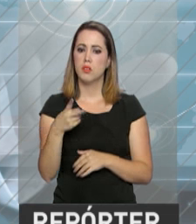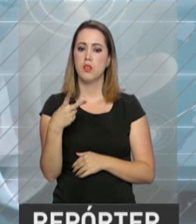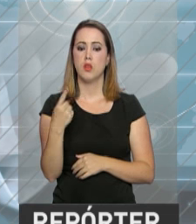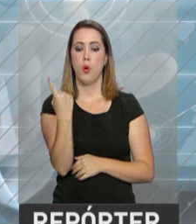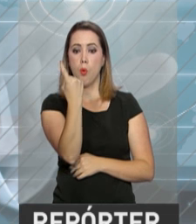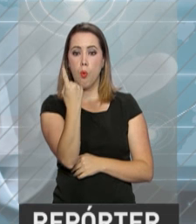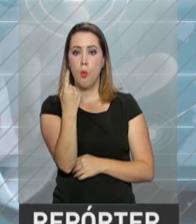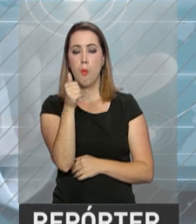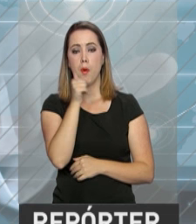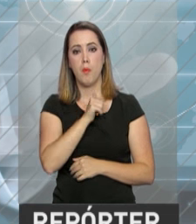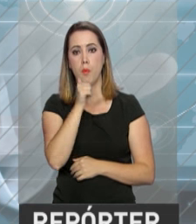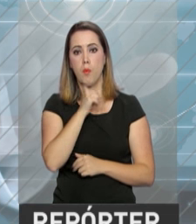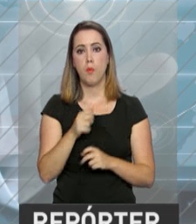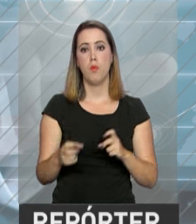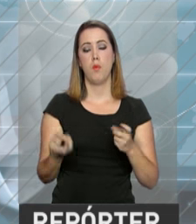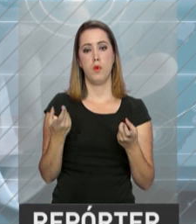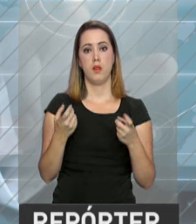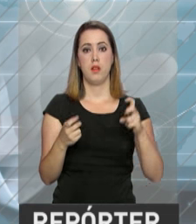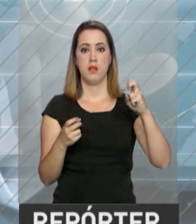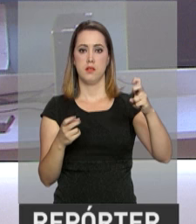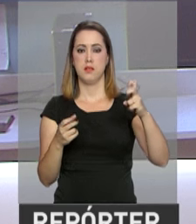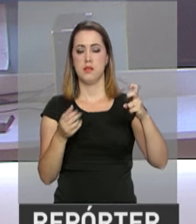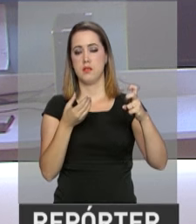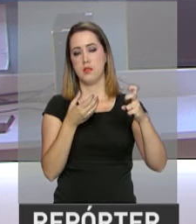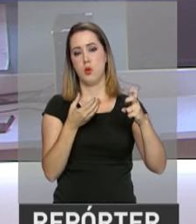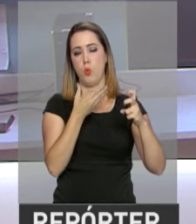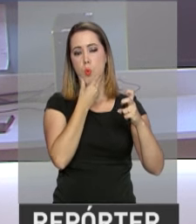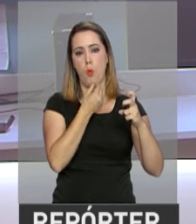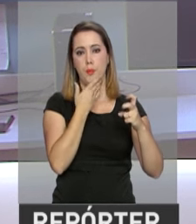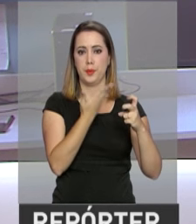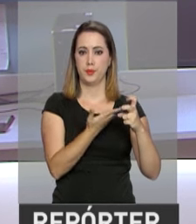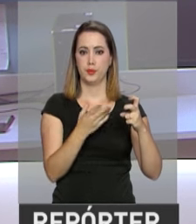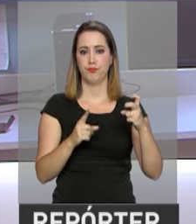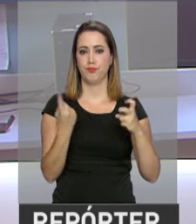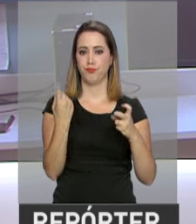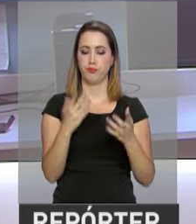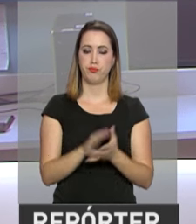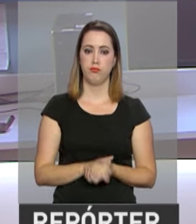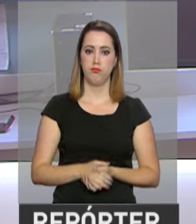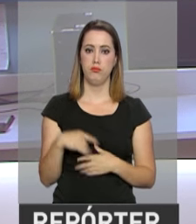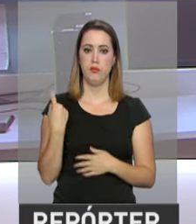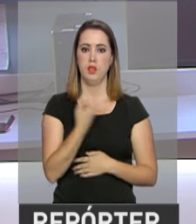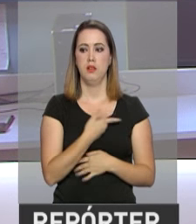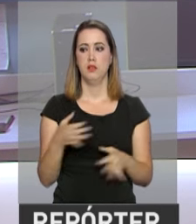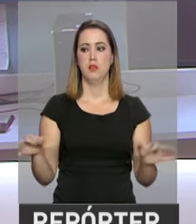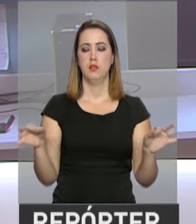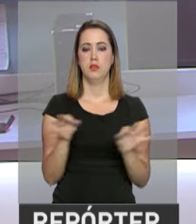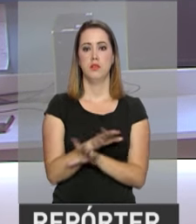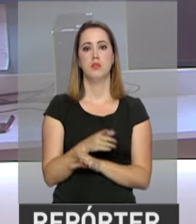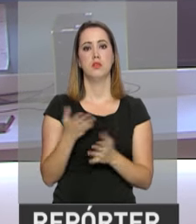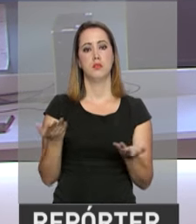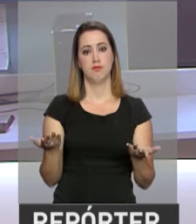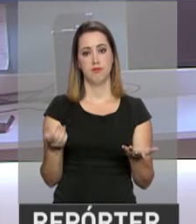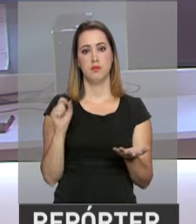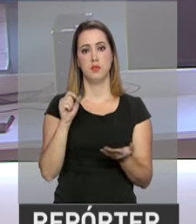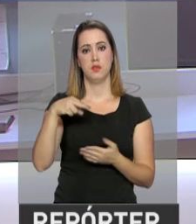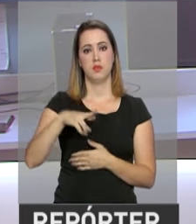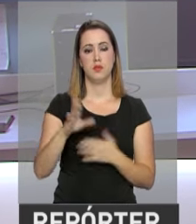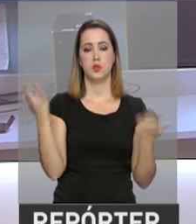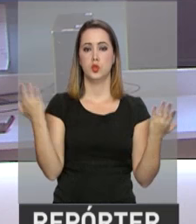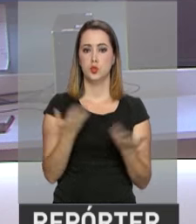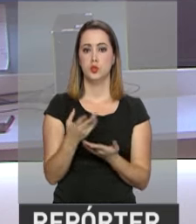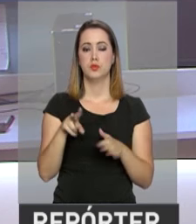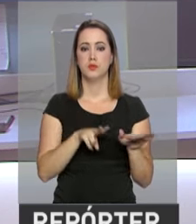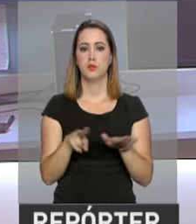uma mulher em cada cinco pesquisadores e assim termina esta que foi a última edição do repórter NBR